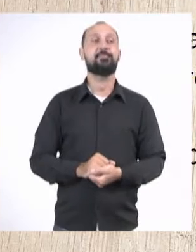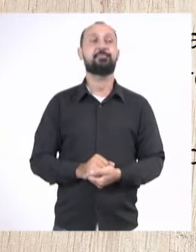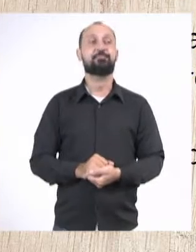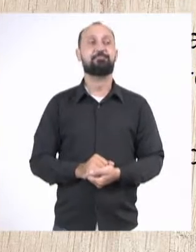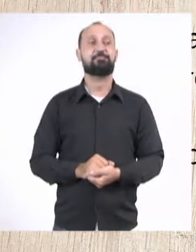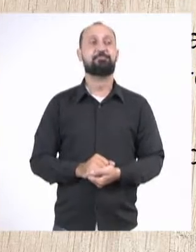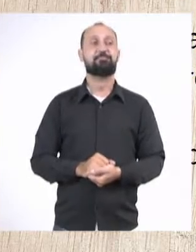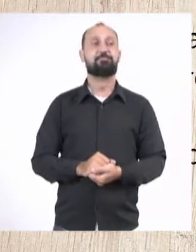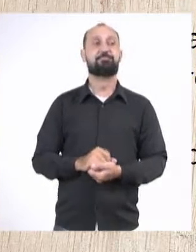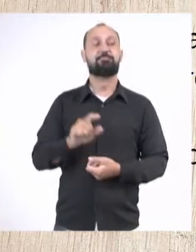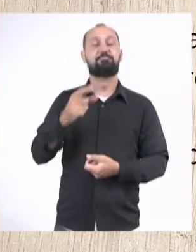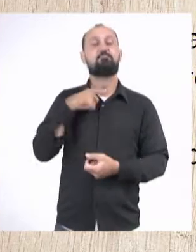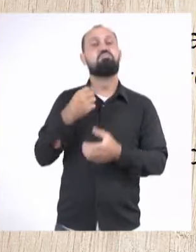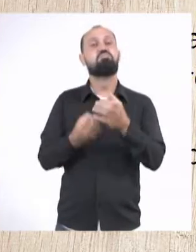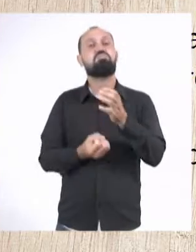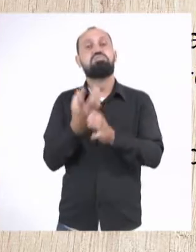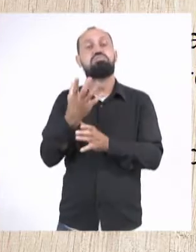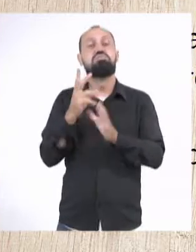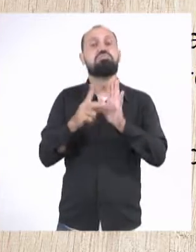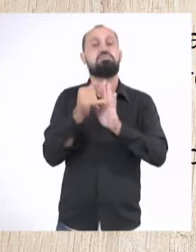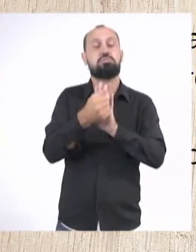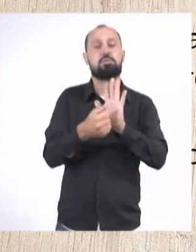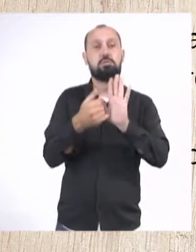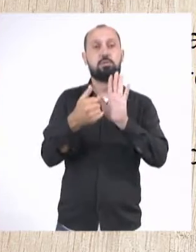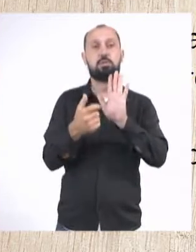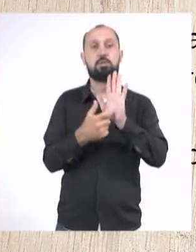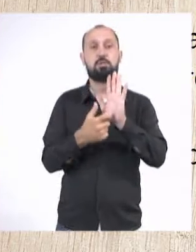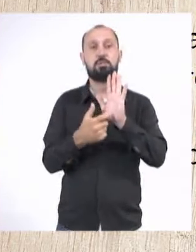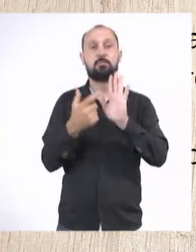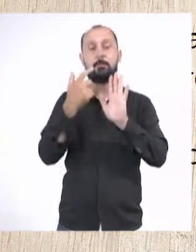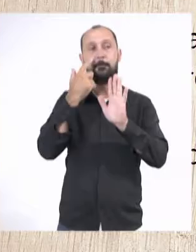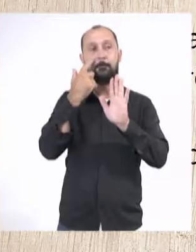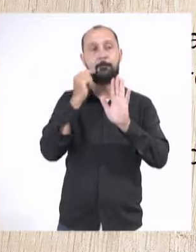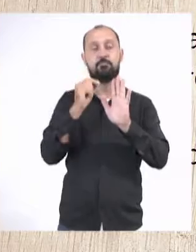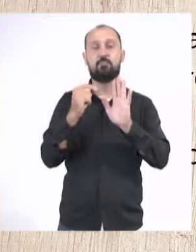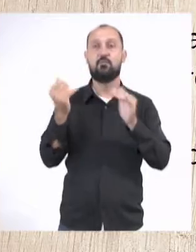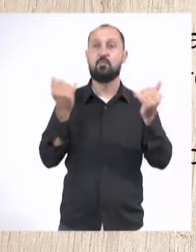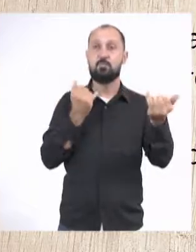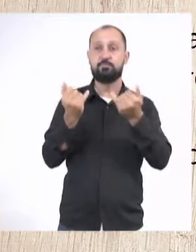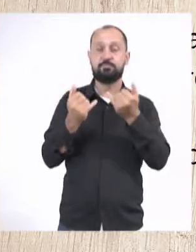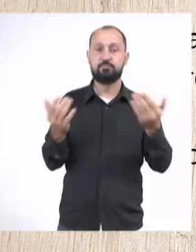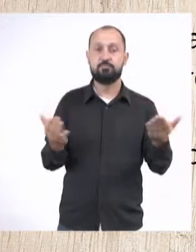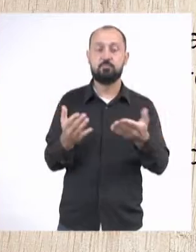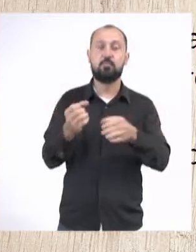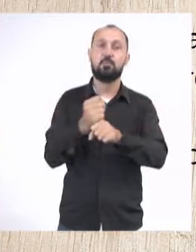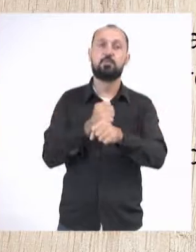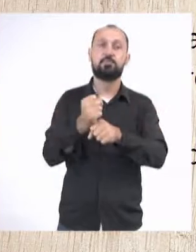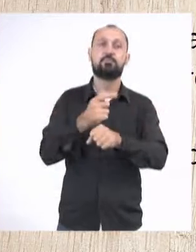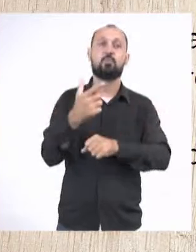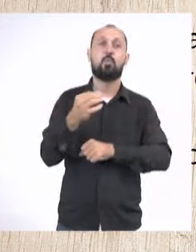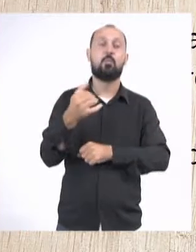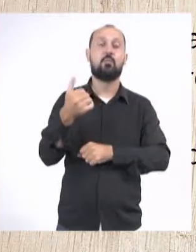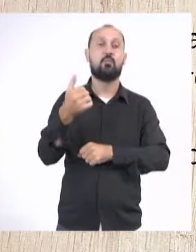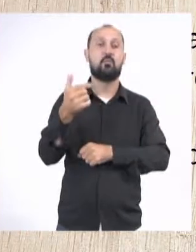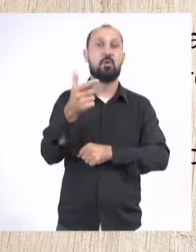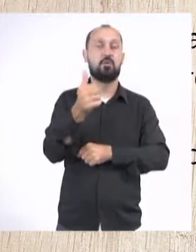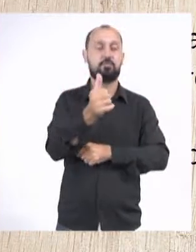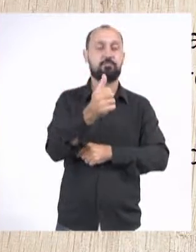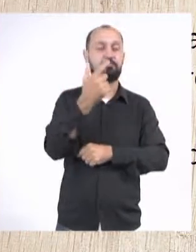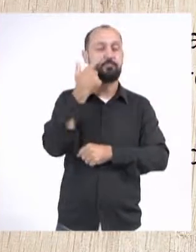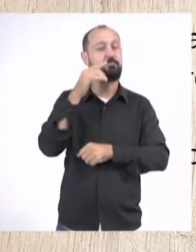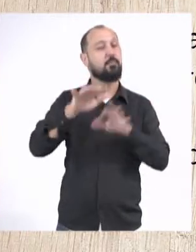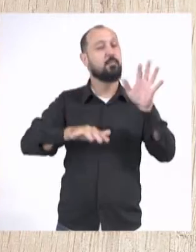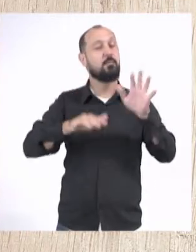Falando um pouco sobre a execução do programa, os nossos dados mais recentes, no ano de 2021, foram